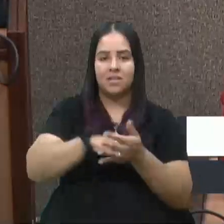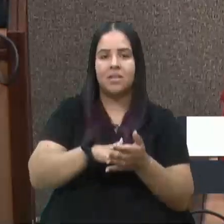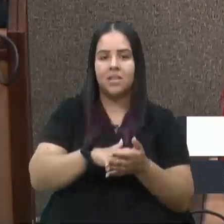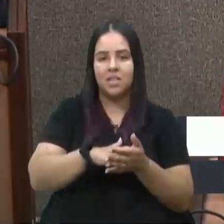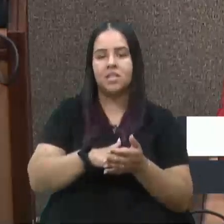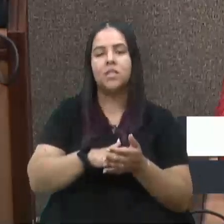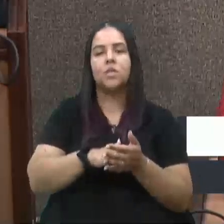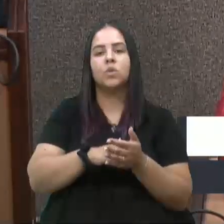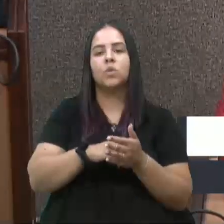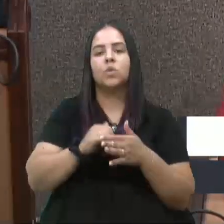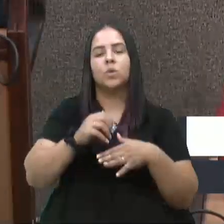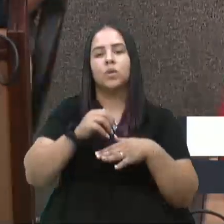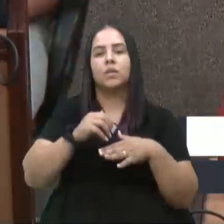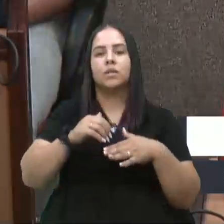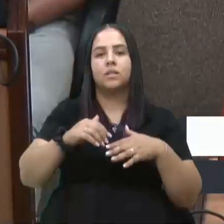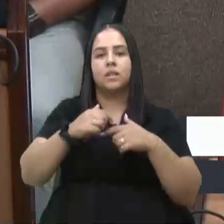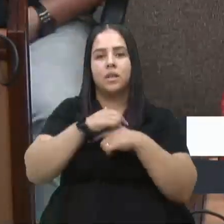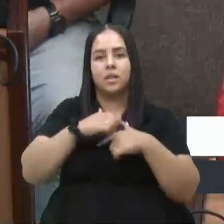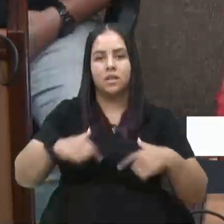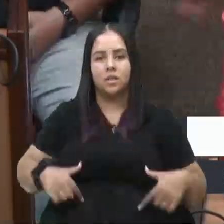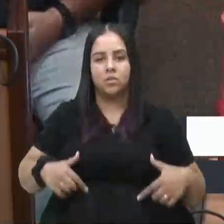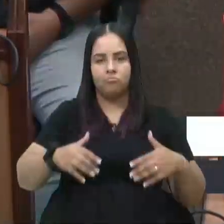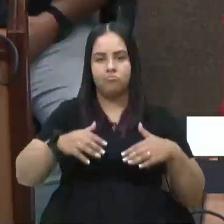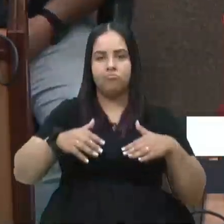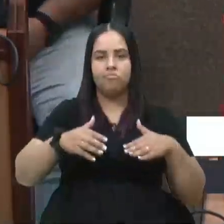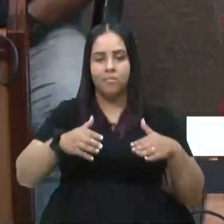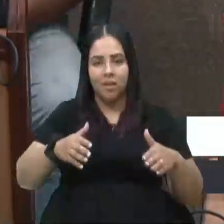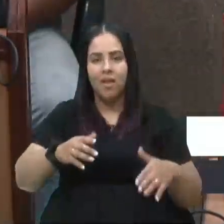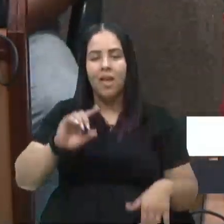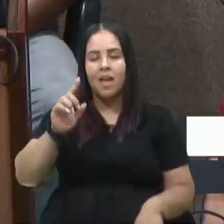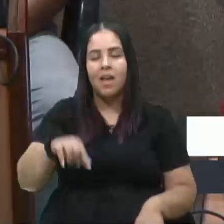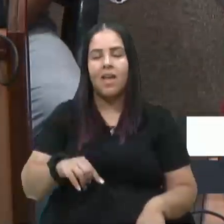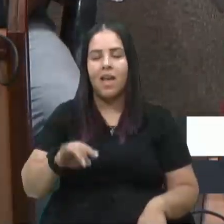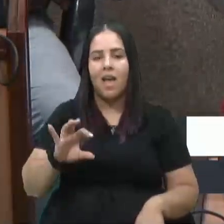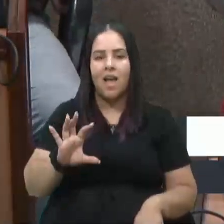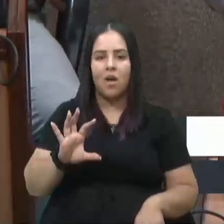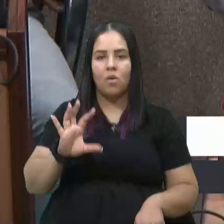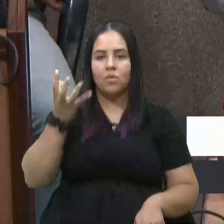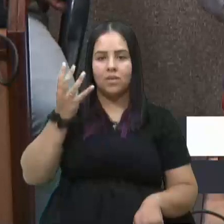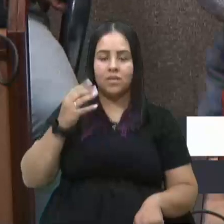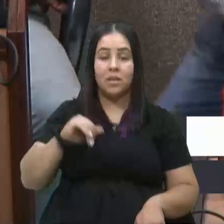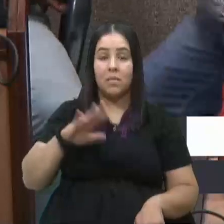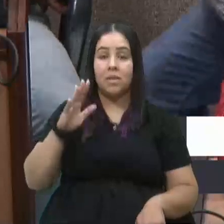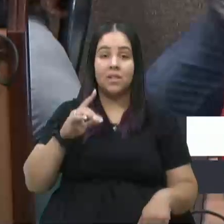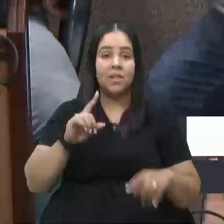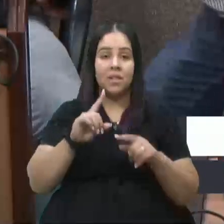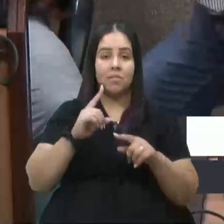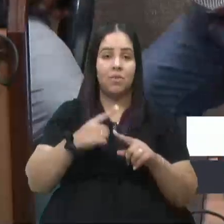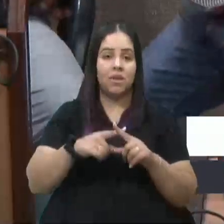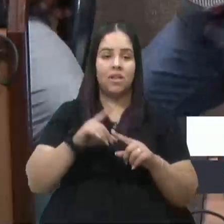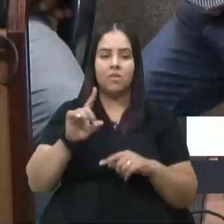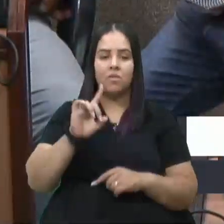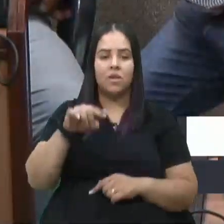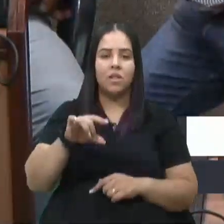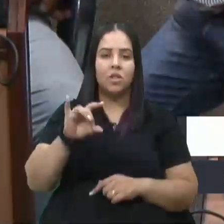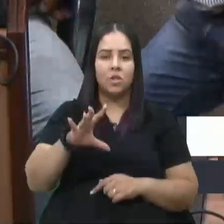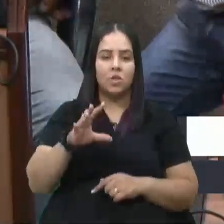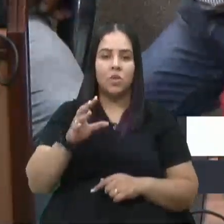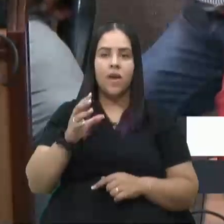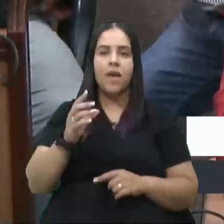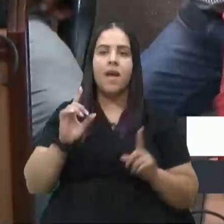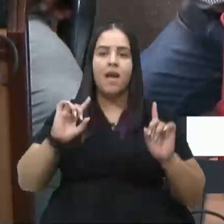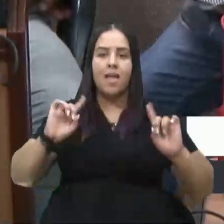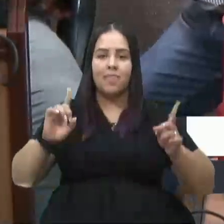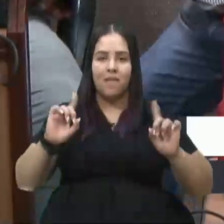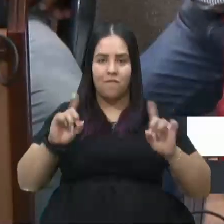no trânsito, acaba aumentando bastante, e não apenas por conta do risco de acidentes, que aumenta no período do carnaval, mas